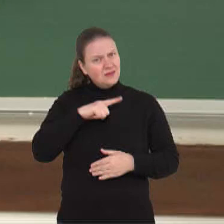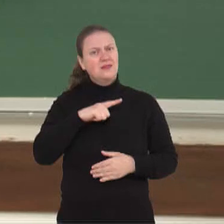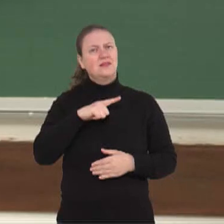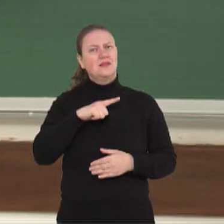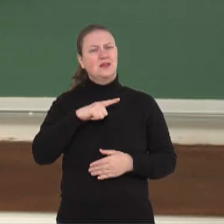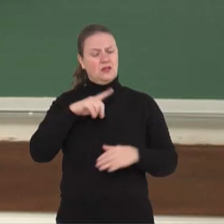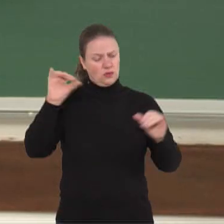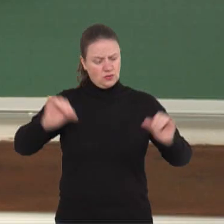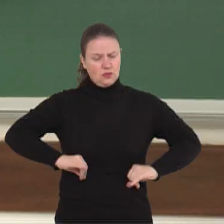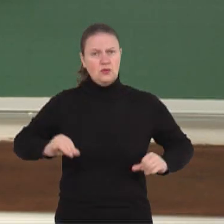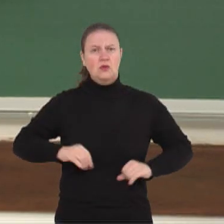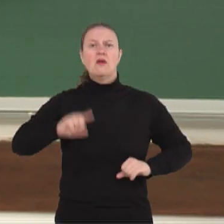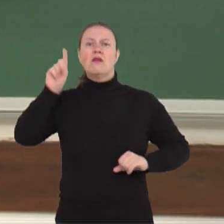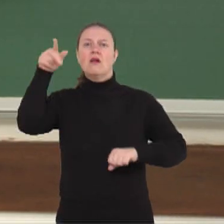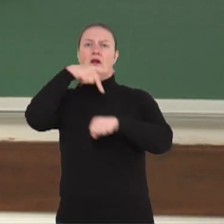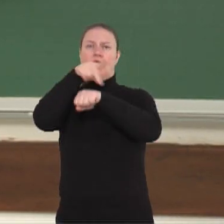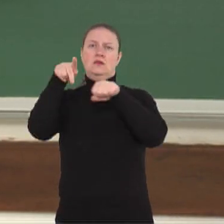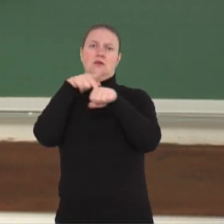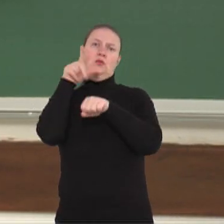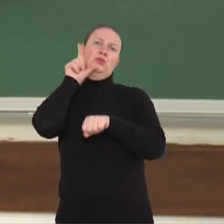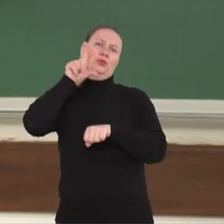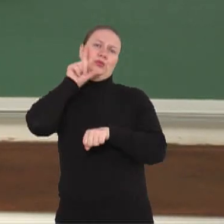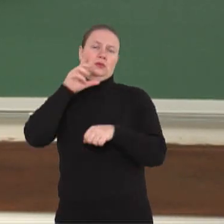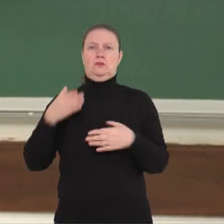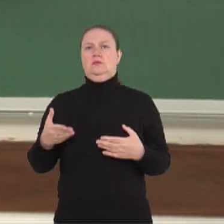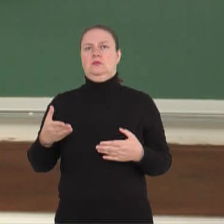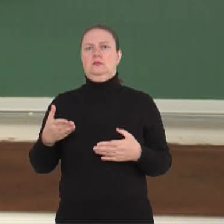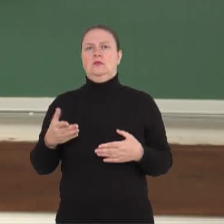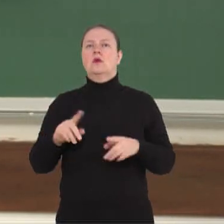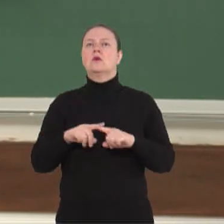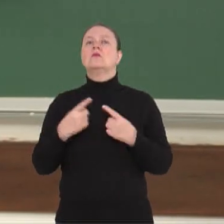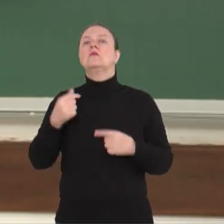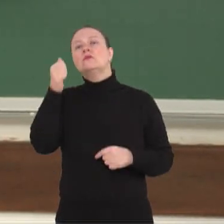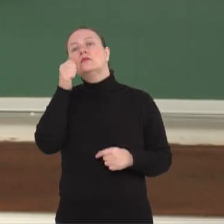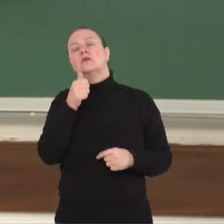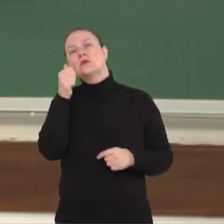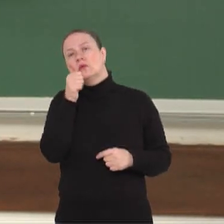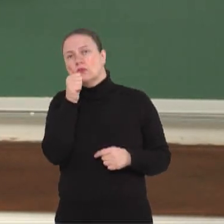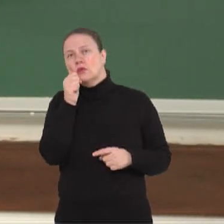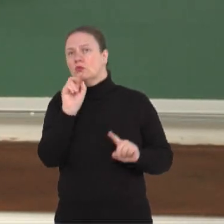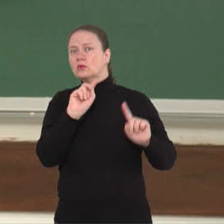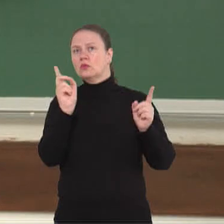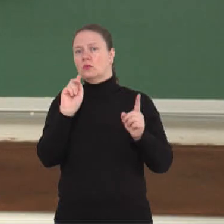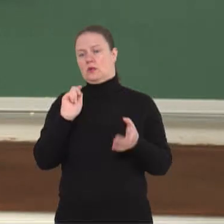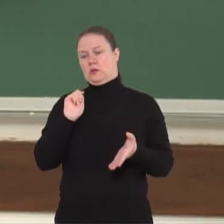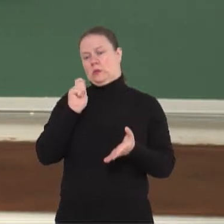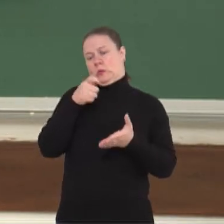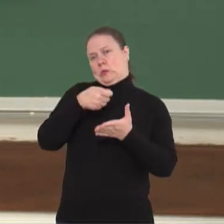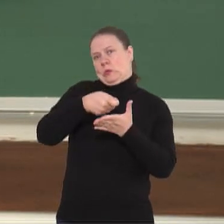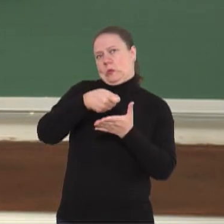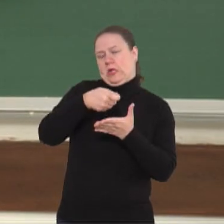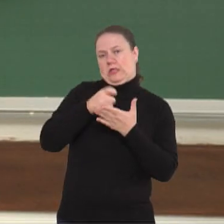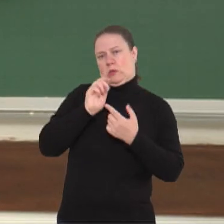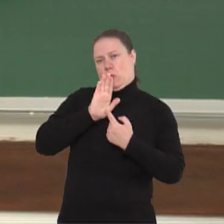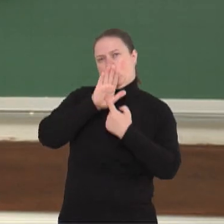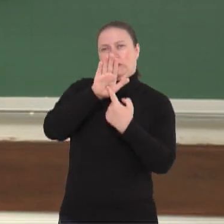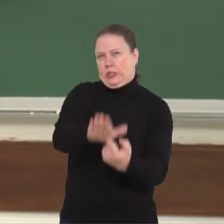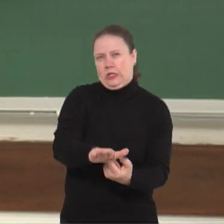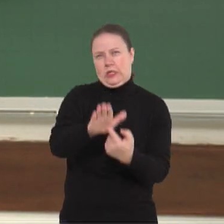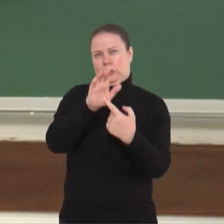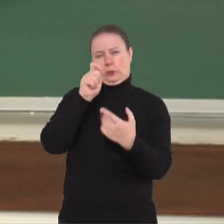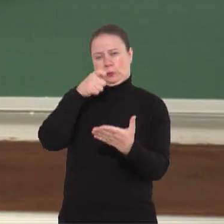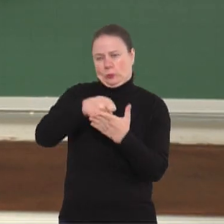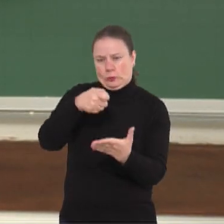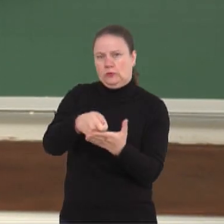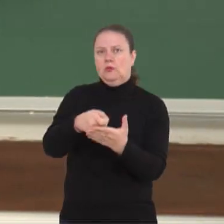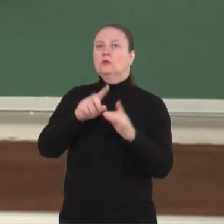ali nos Estados Unidos. Mas o que a Camila está destacando é que isso não é tão enfatizado, certo? Nesse